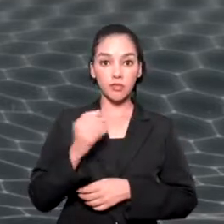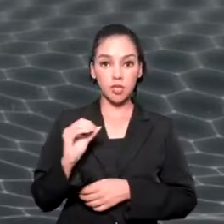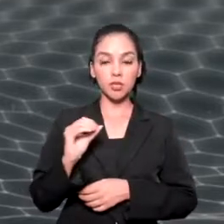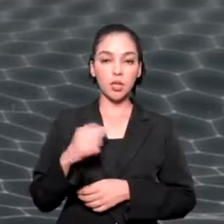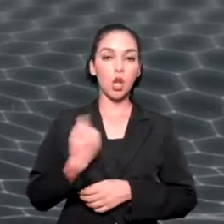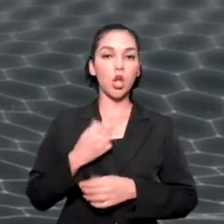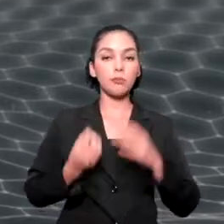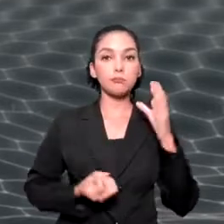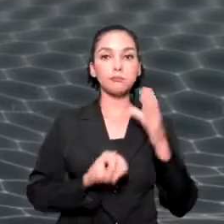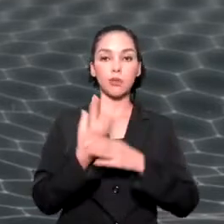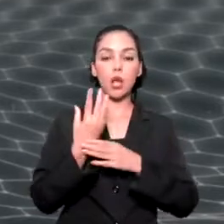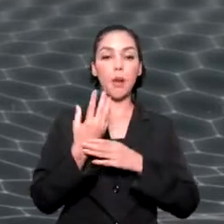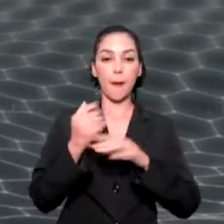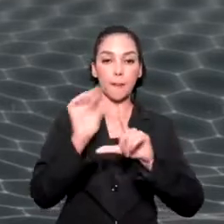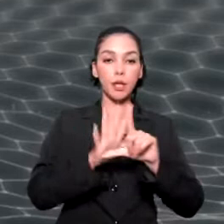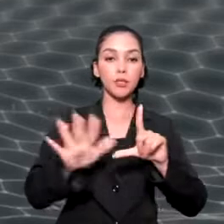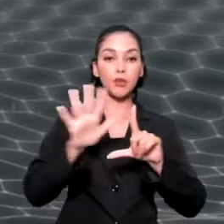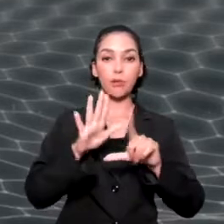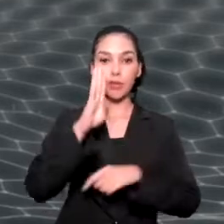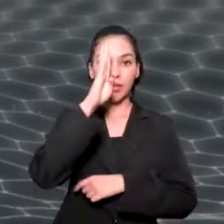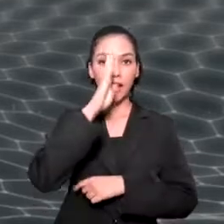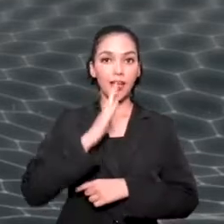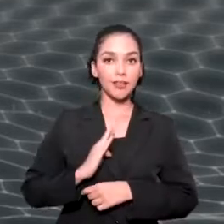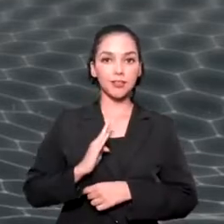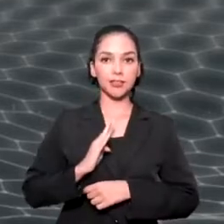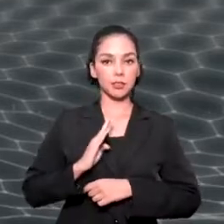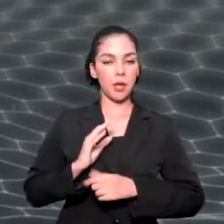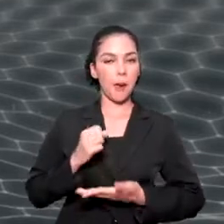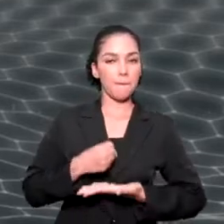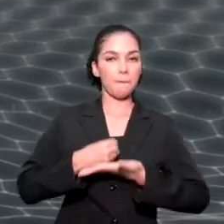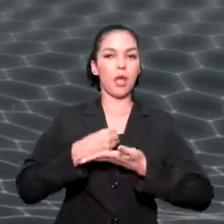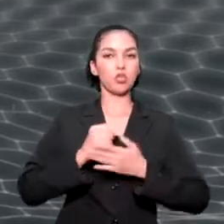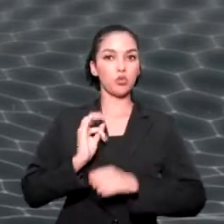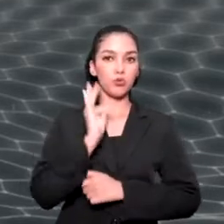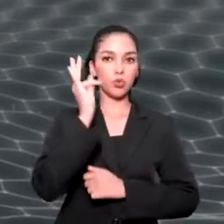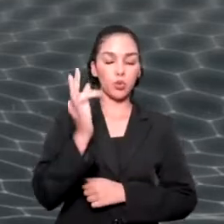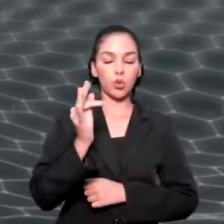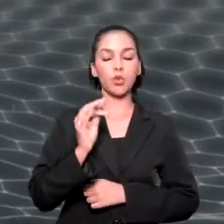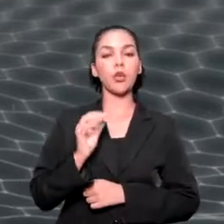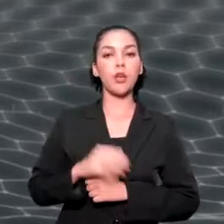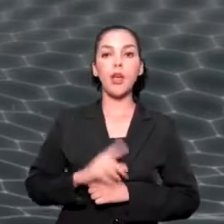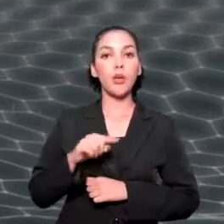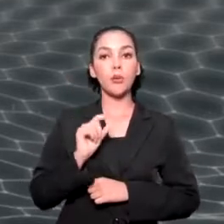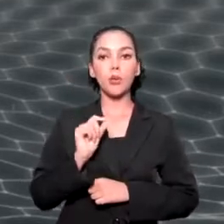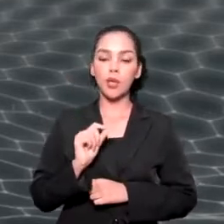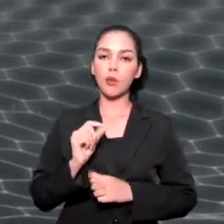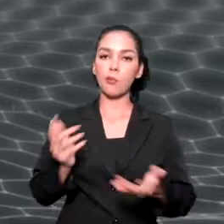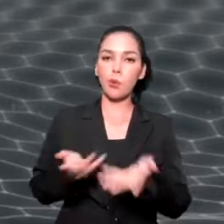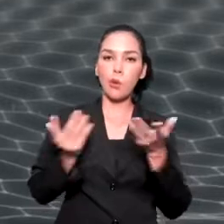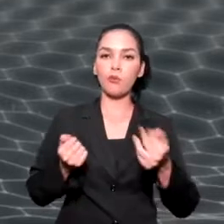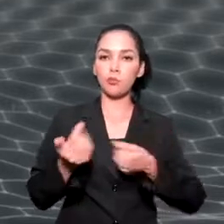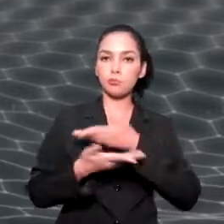plataformas comerciais. Em 2020, nós lançamos a plataforma aberta e gratuita Pilares do